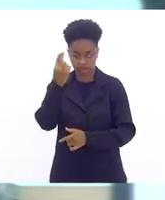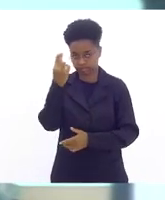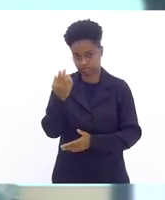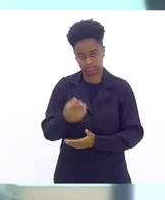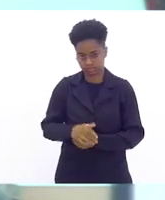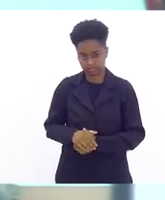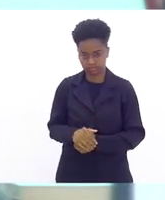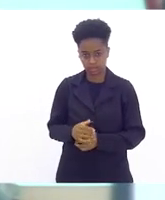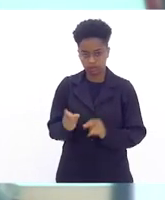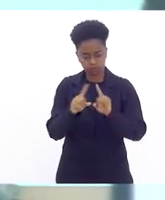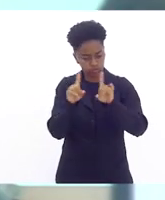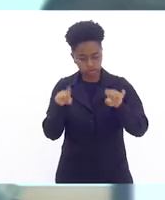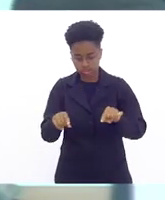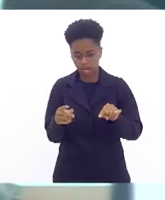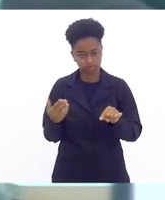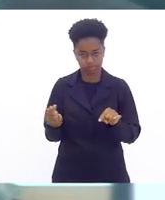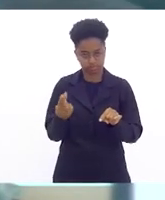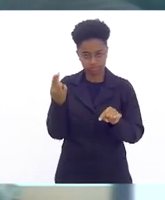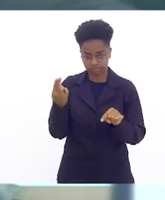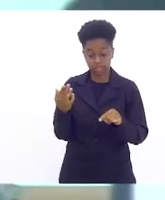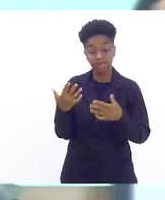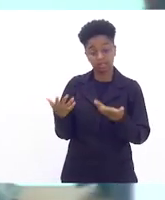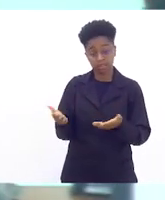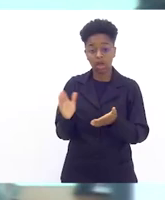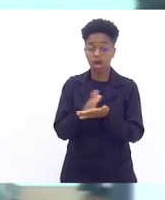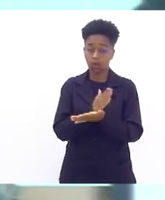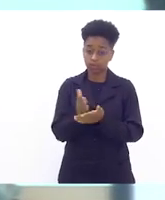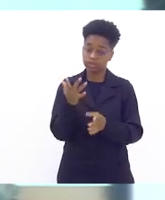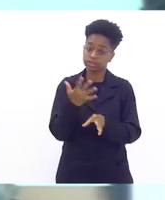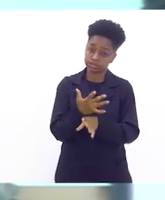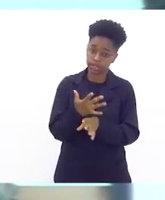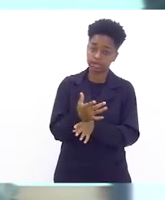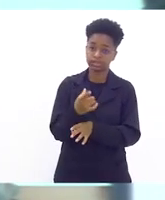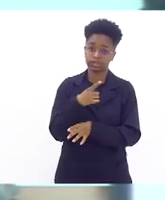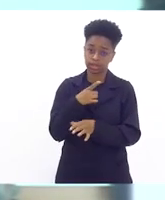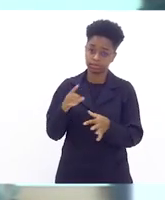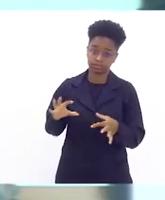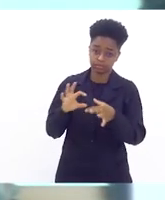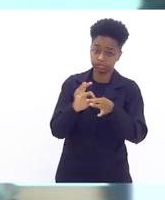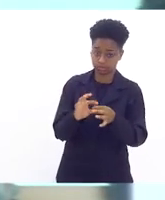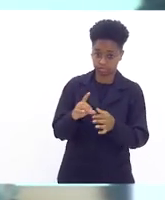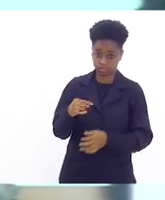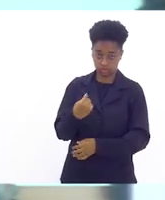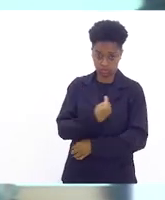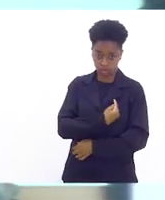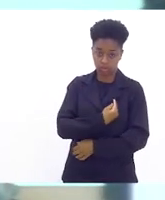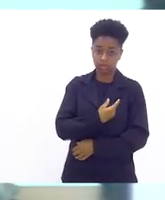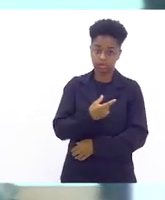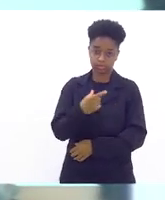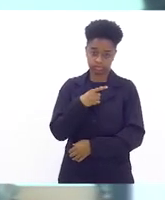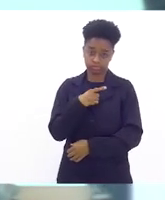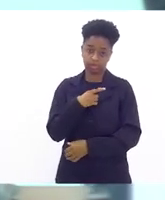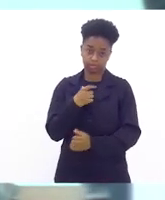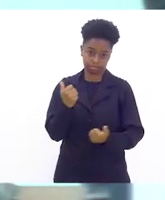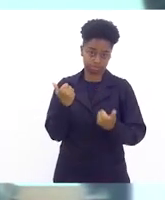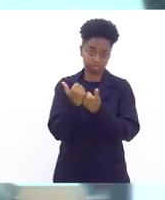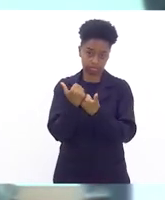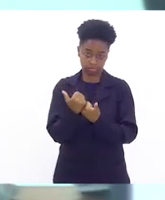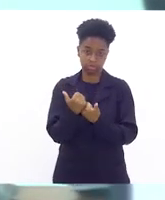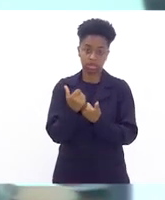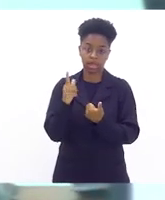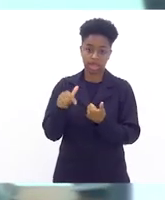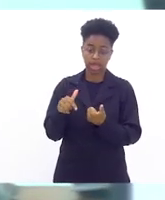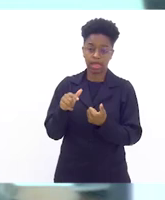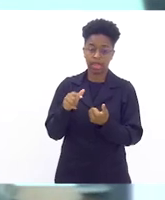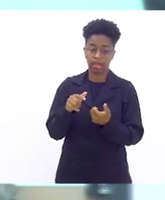colaboradores suficiente para executar então ele tem municípios que historicamente eles têm um convênio com a gente de de delegação que é basicamente